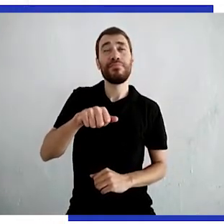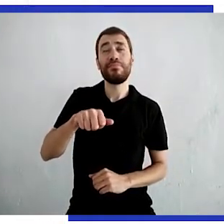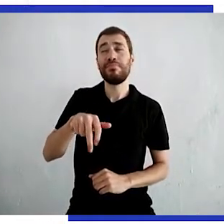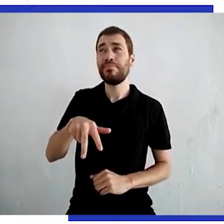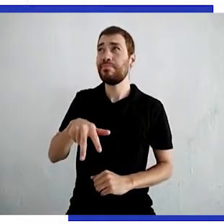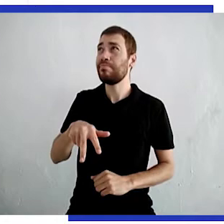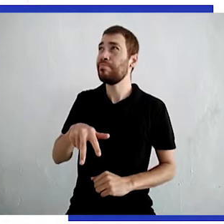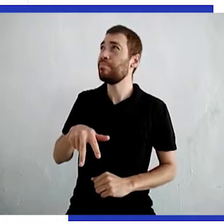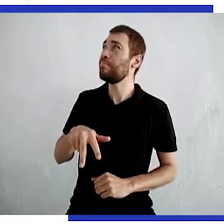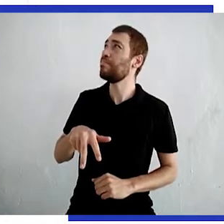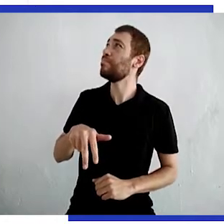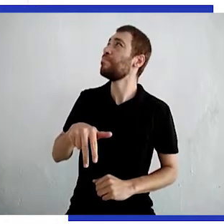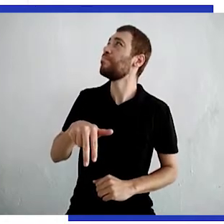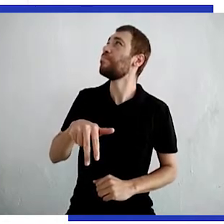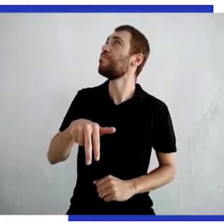Música